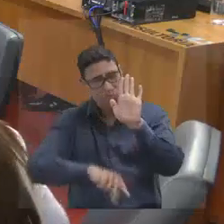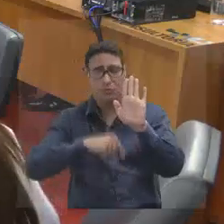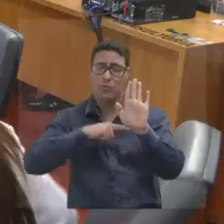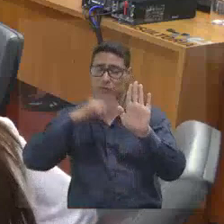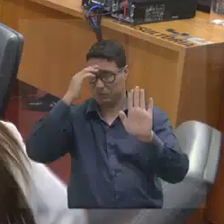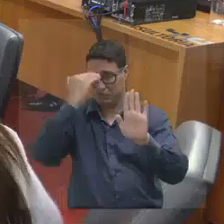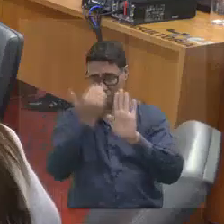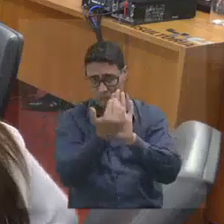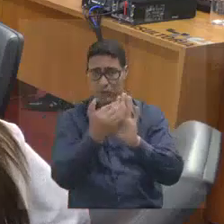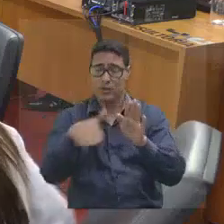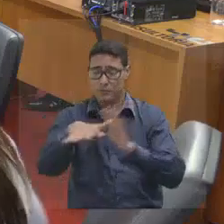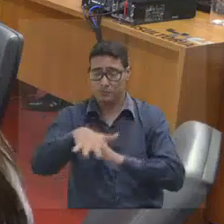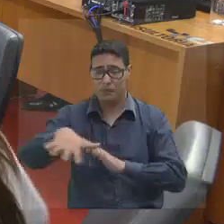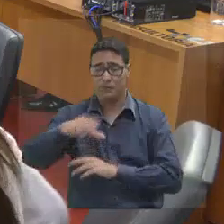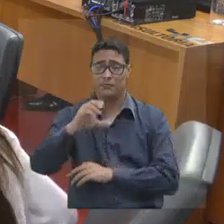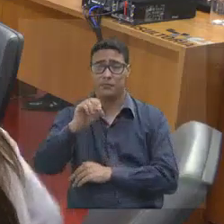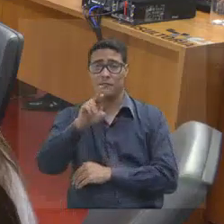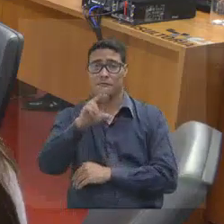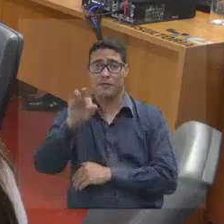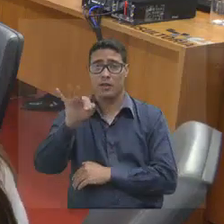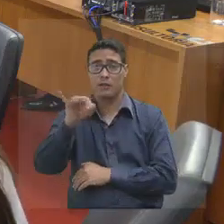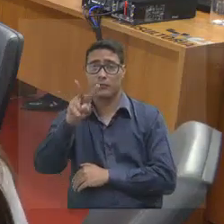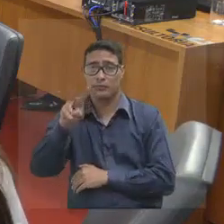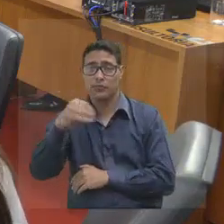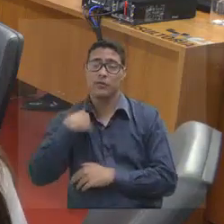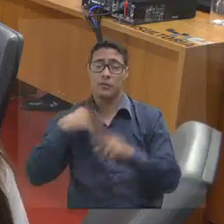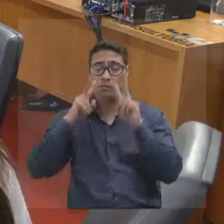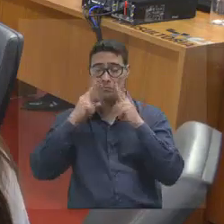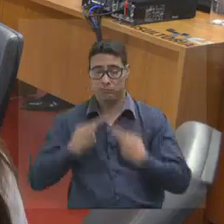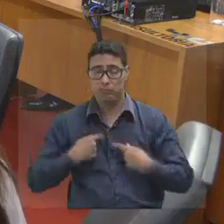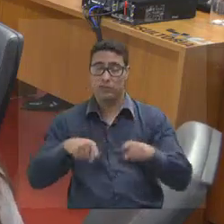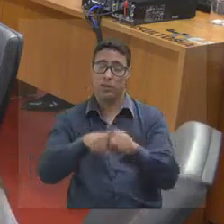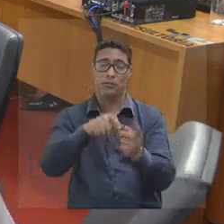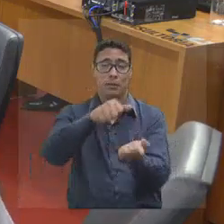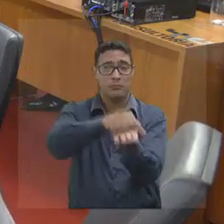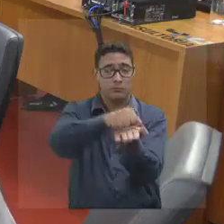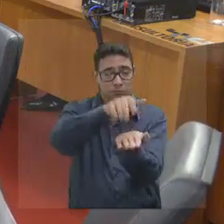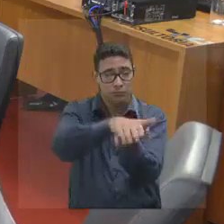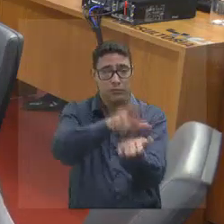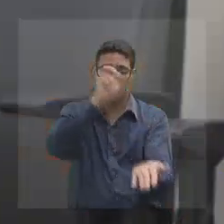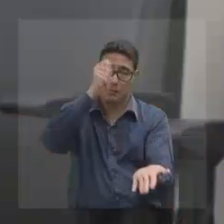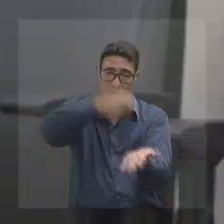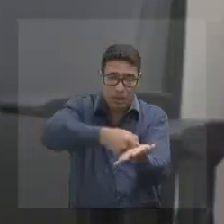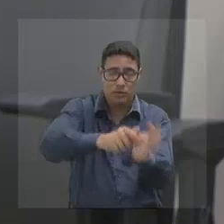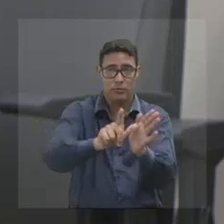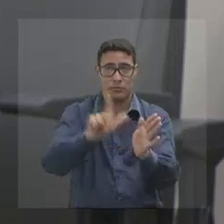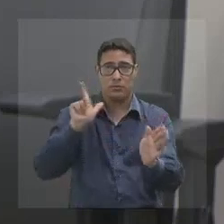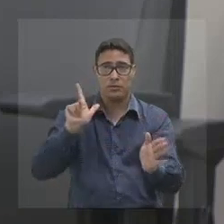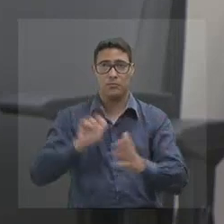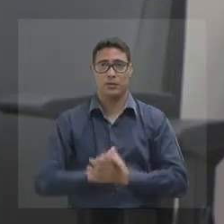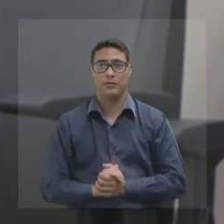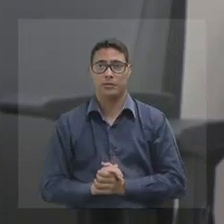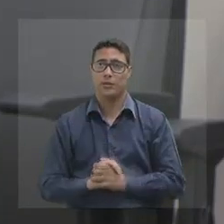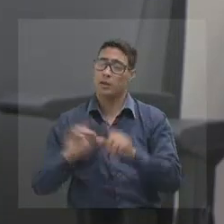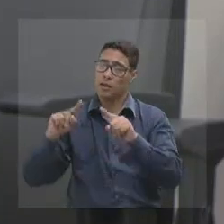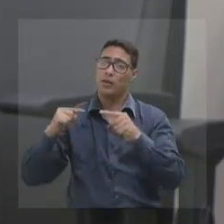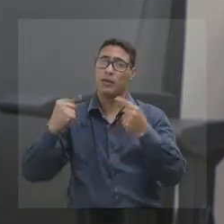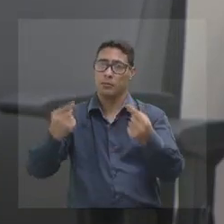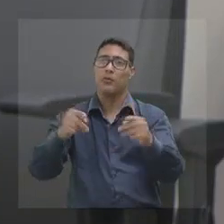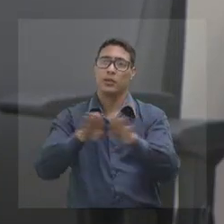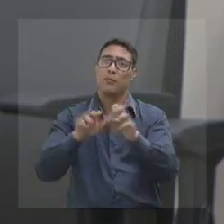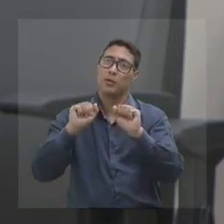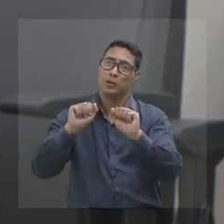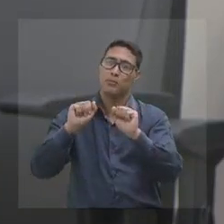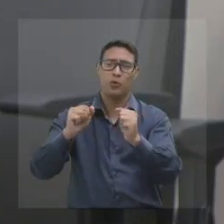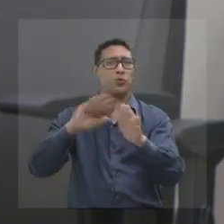inclusive reconhecer a penalidade pagar a penalidade antecipadamente né então depois eu posso também te passar